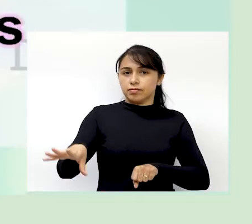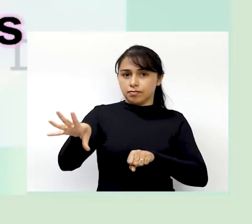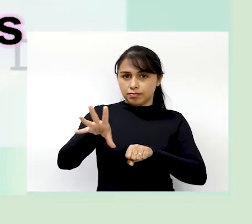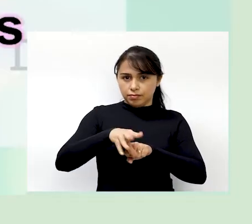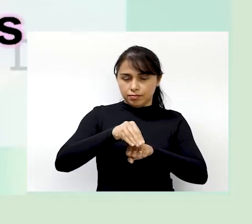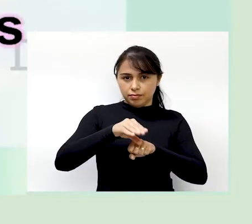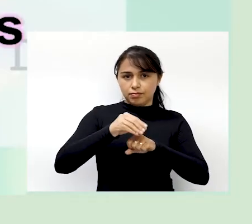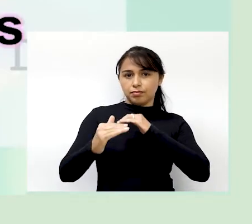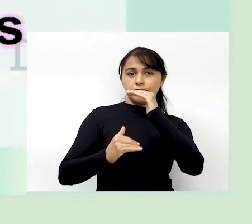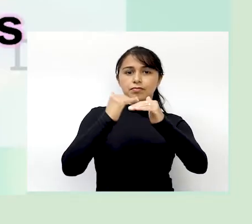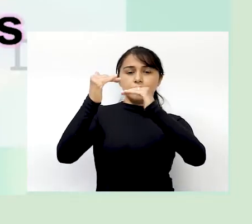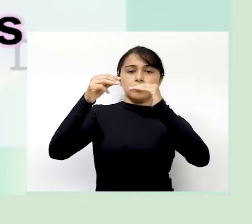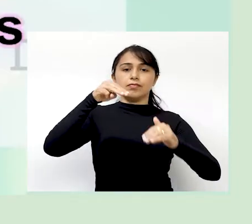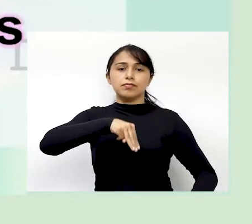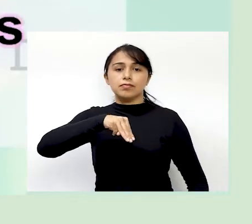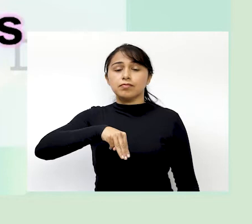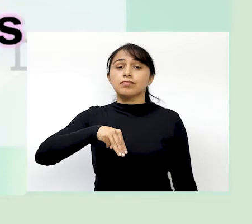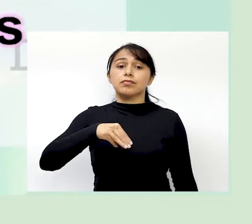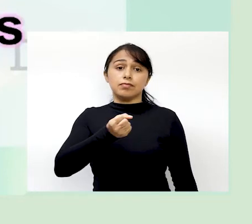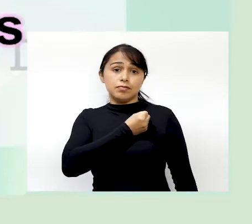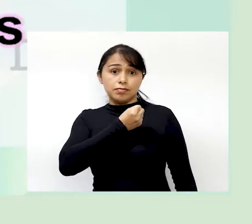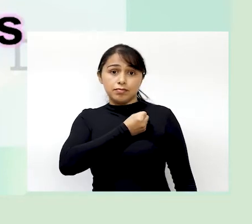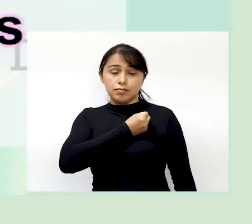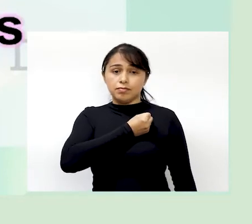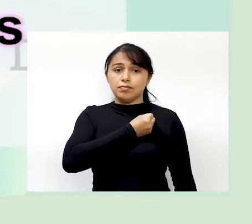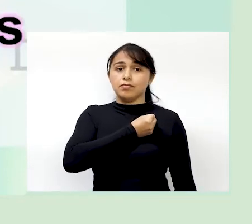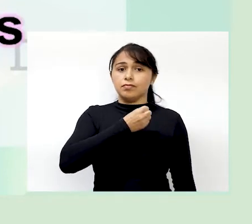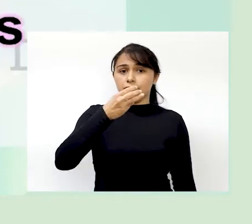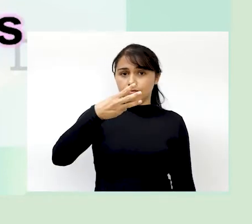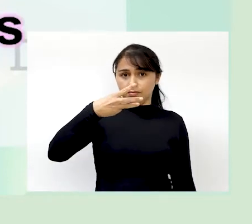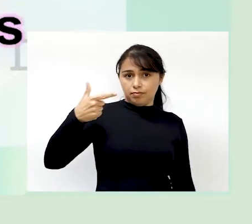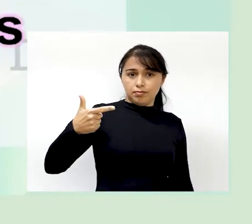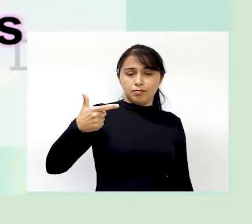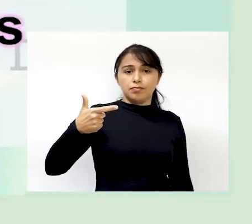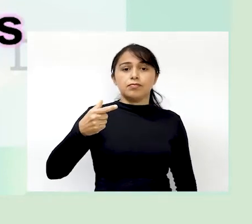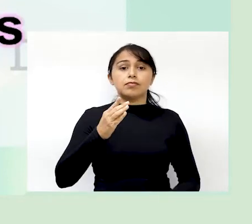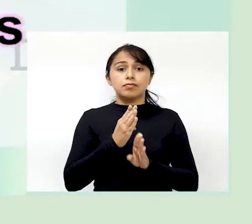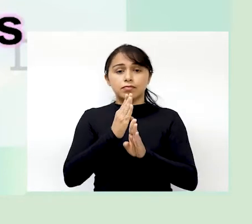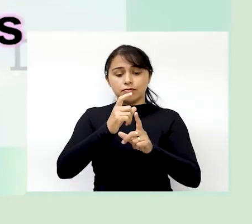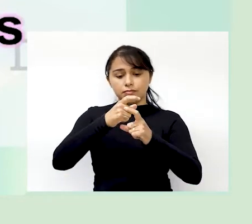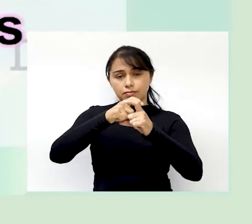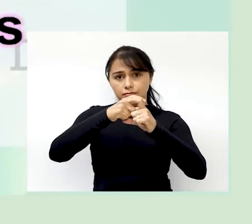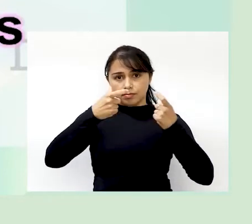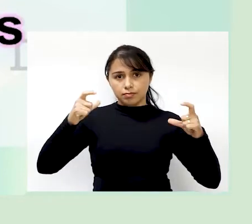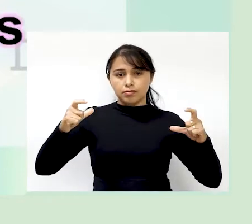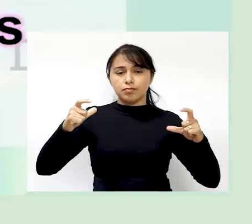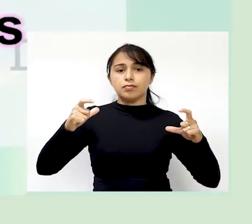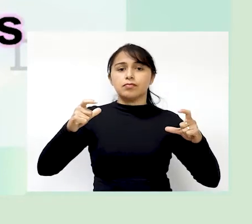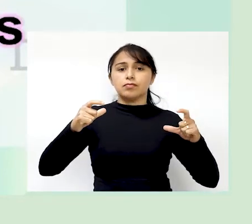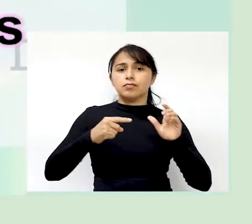Então, pessoal, a gente vai ver aqui agora o descritor 32. Identificar a expressão algébrica que expressa